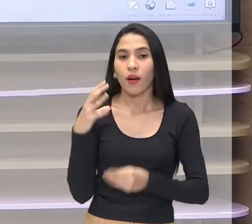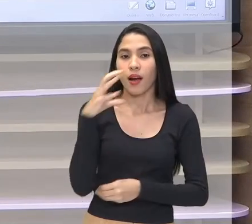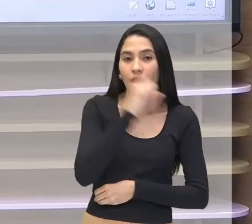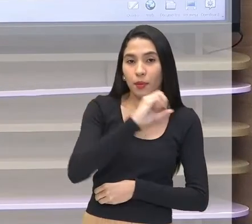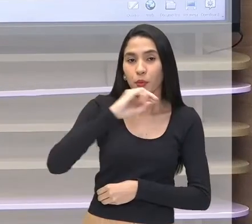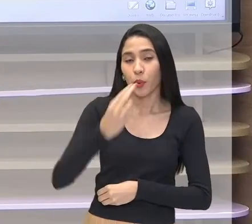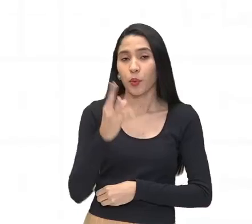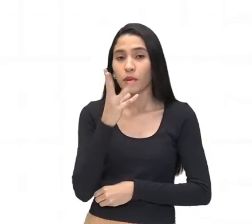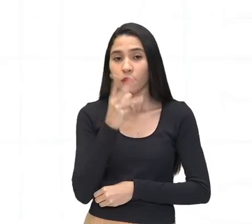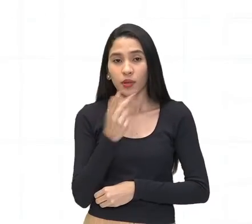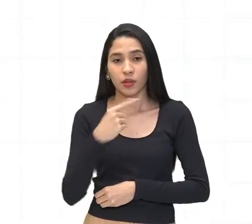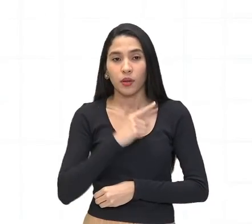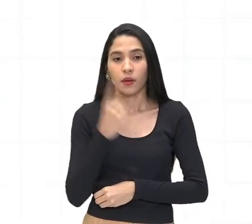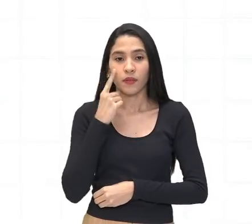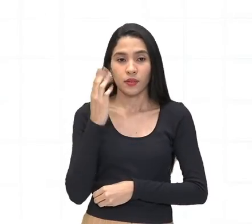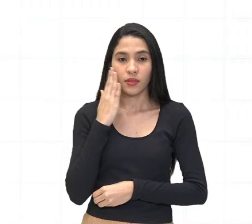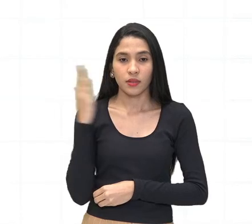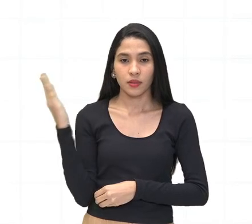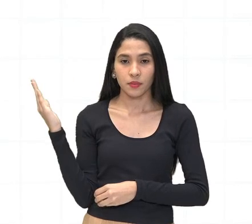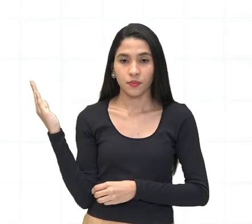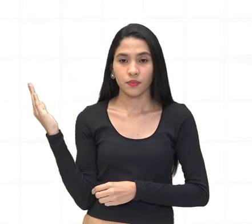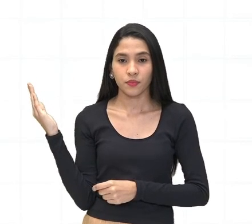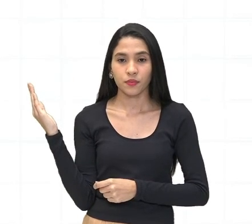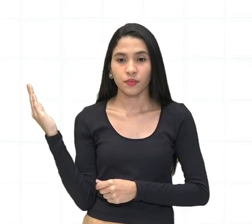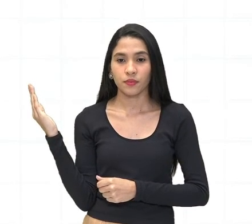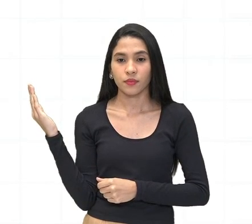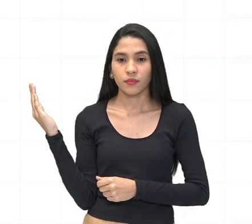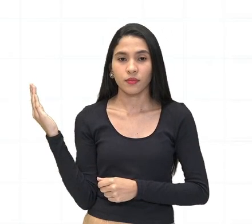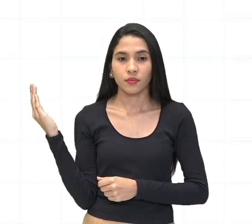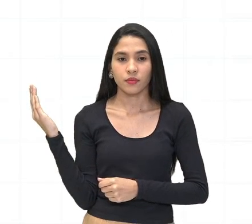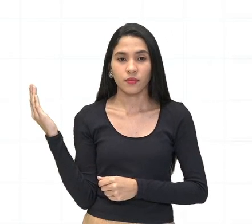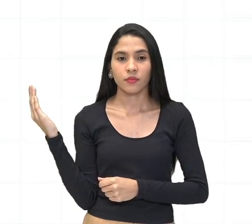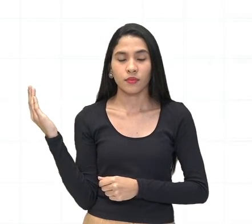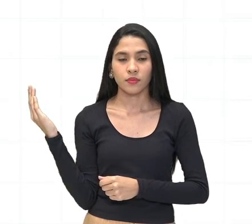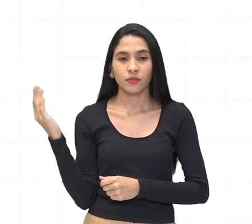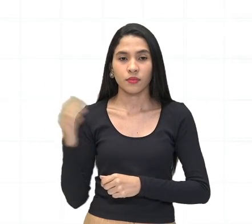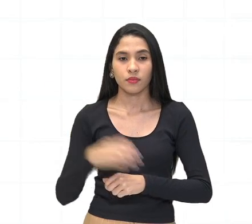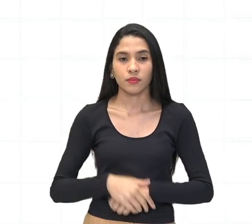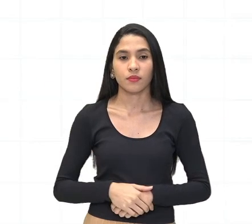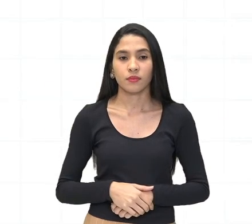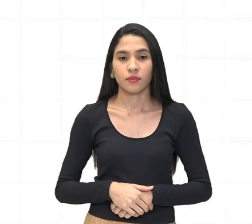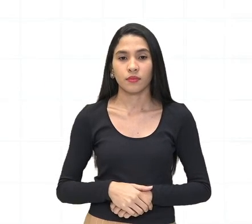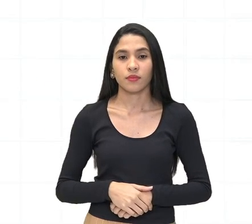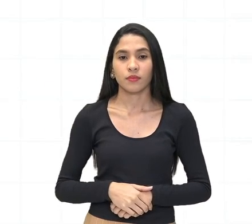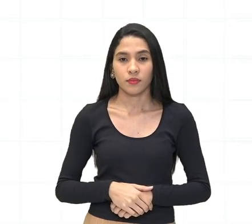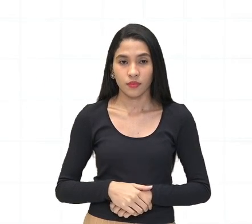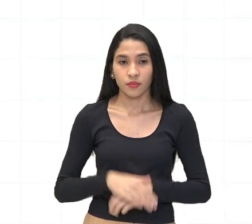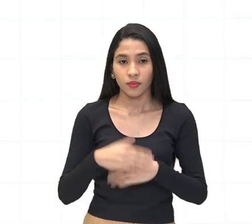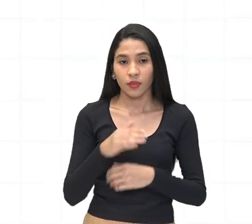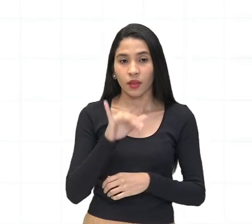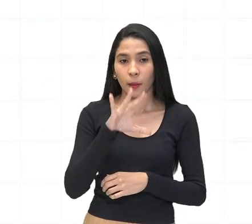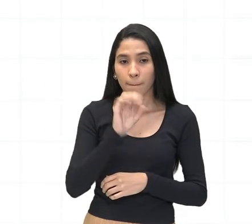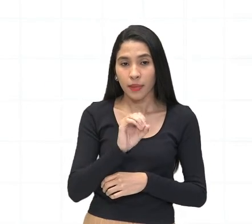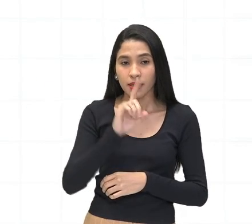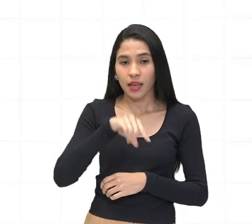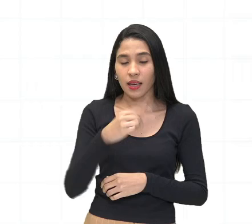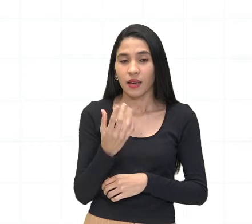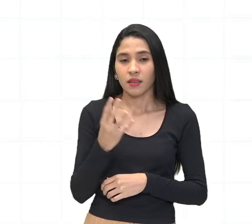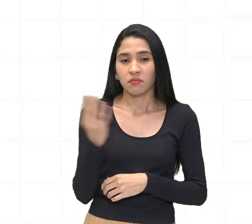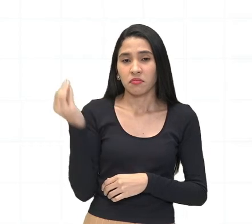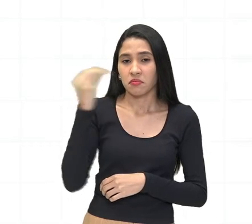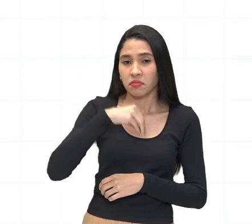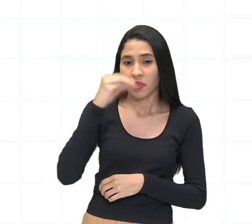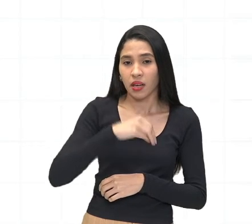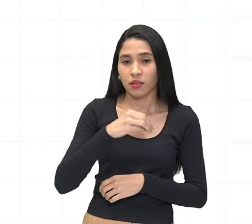velocidade e a gente pode observar aí na nossa próxima cartela, né? A brisa é um vento fraco com velocidade